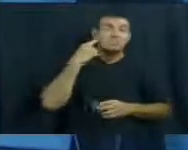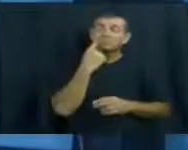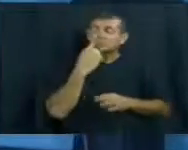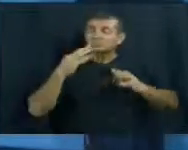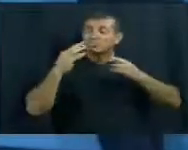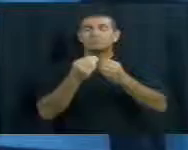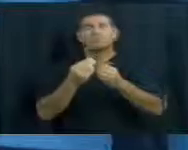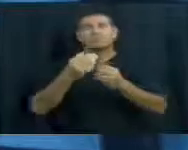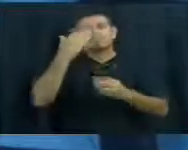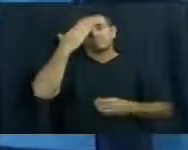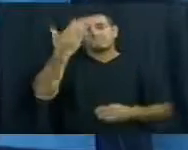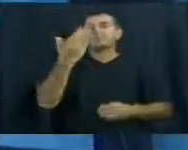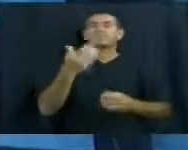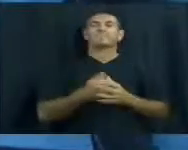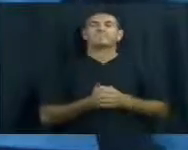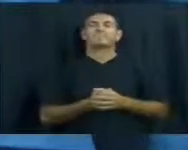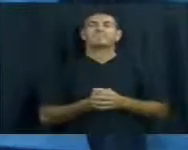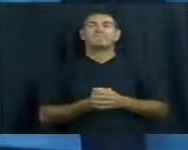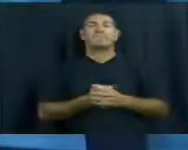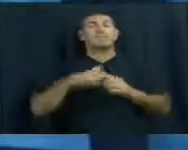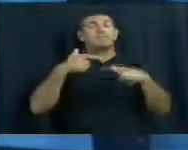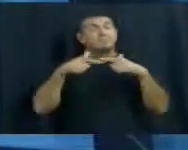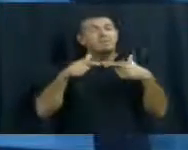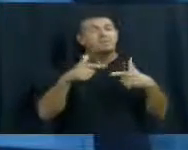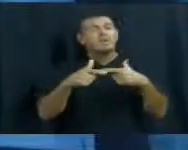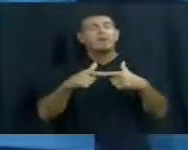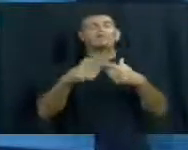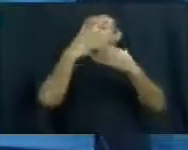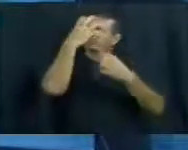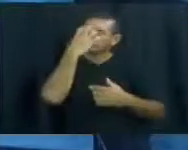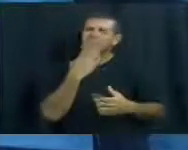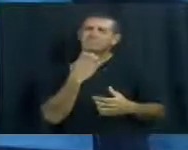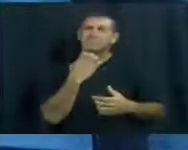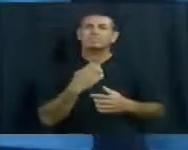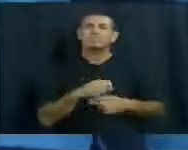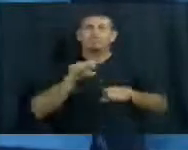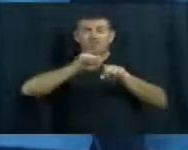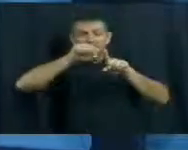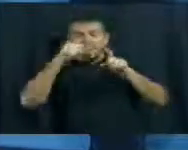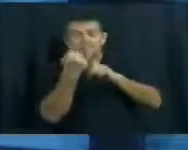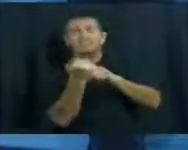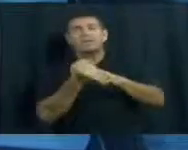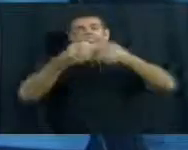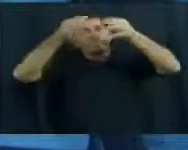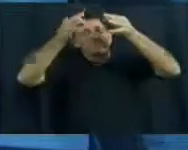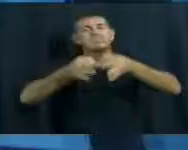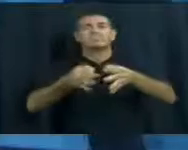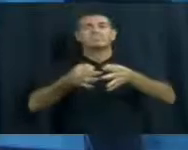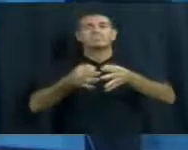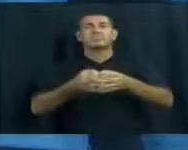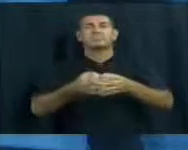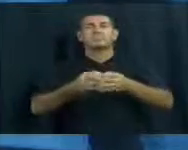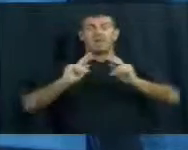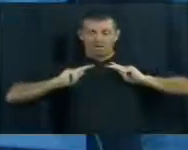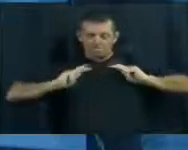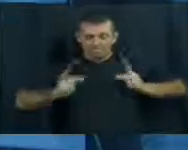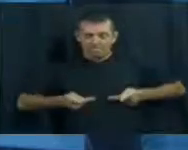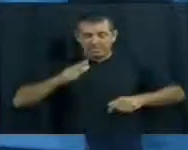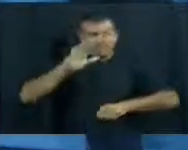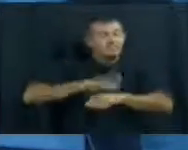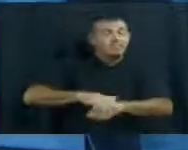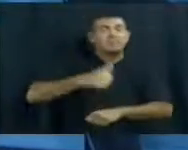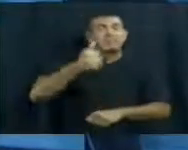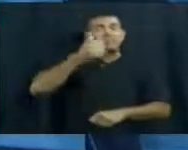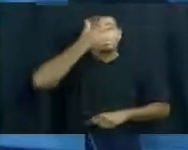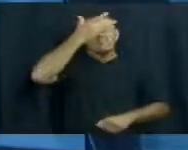e a todos que têm trabalhado para que a gente tenha uma sociedade mais justa, mais humana, que as